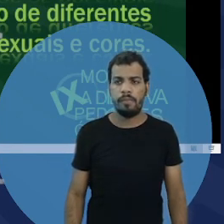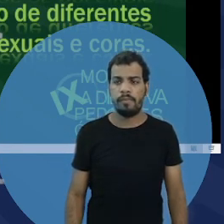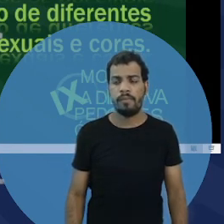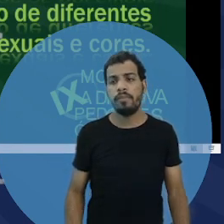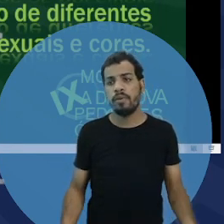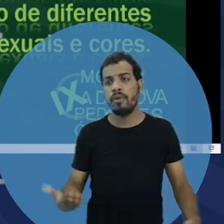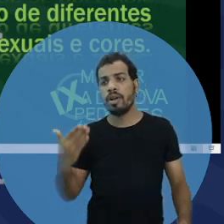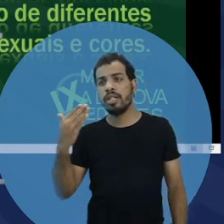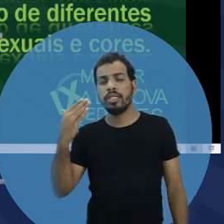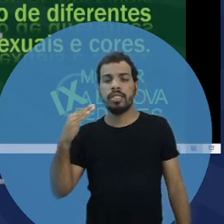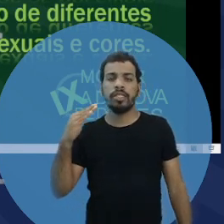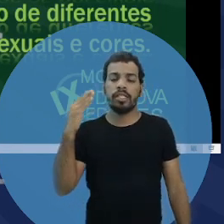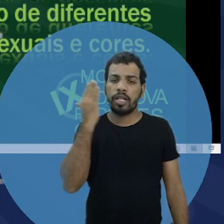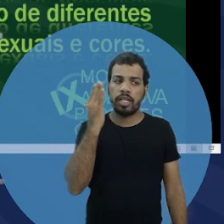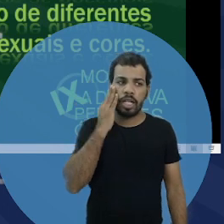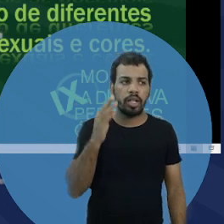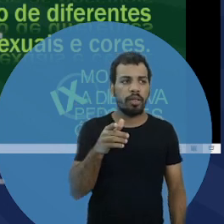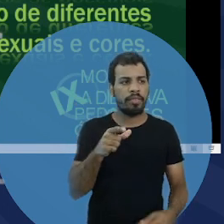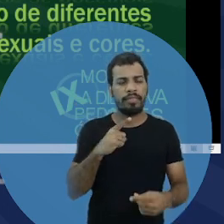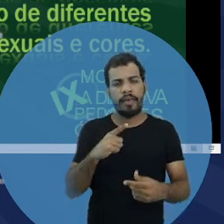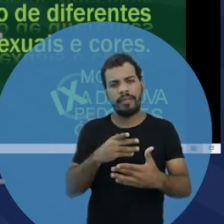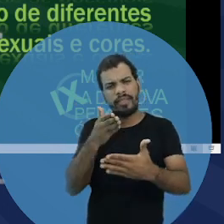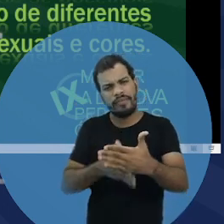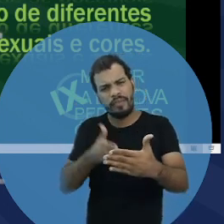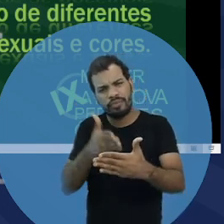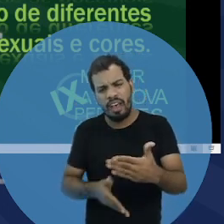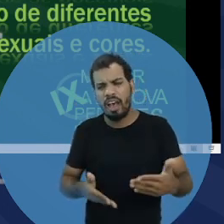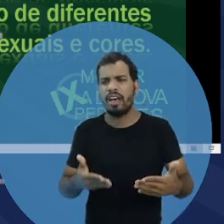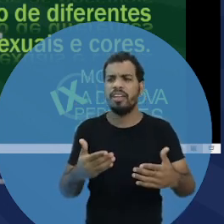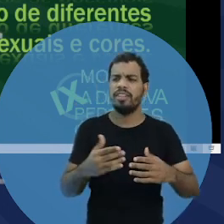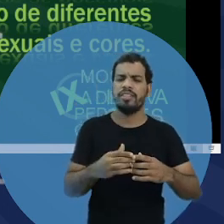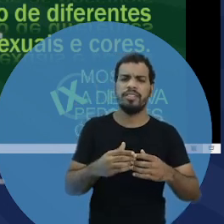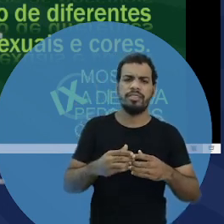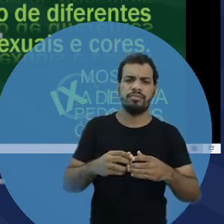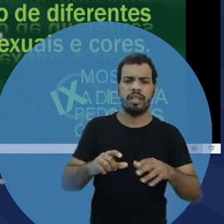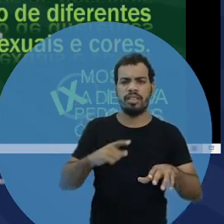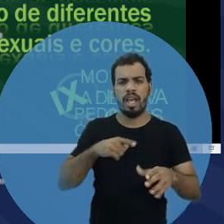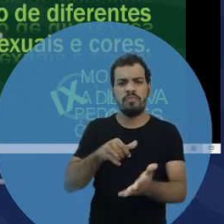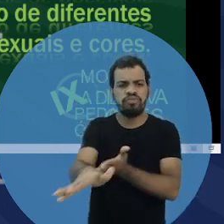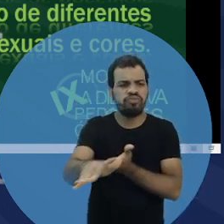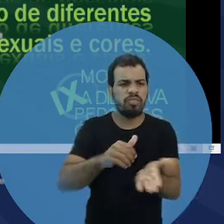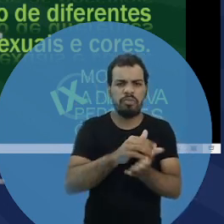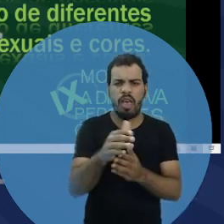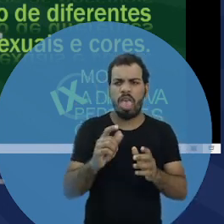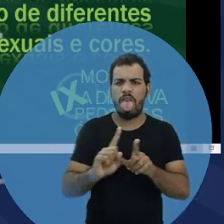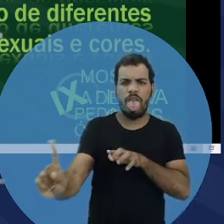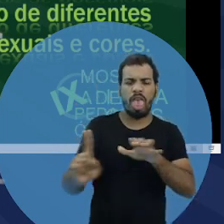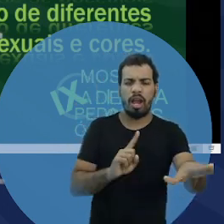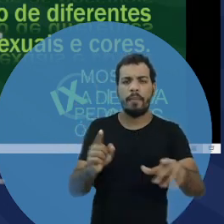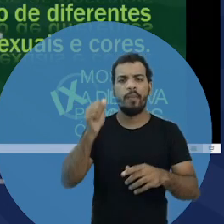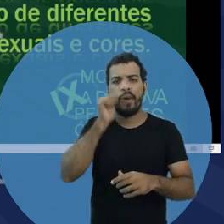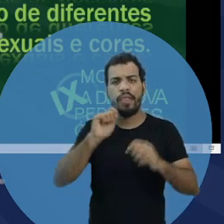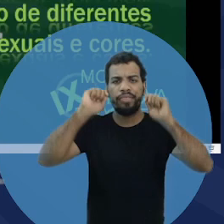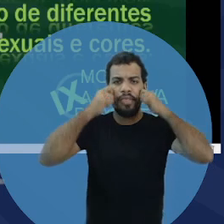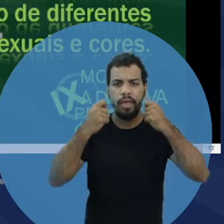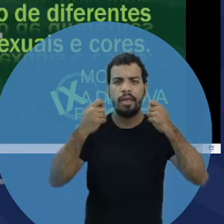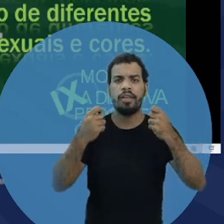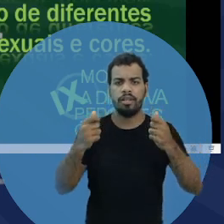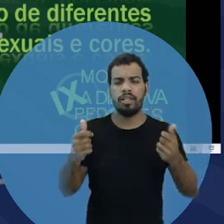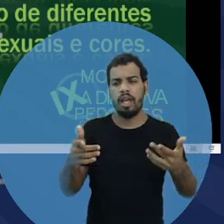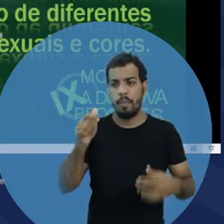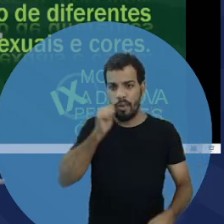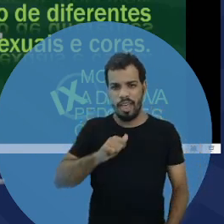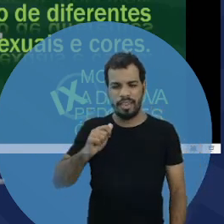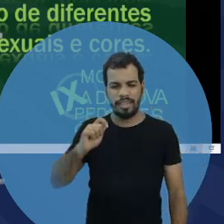as dificuldades, né, as exclusões em relação às mulheres pretas e quando elas são trans e quando elas